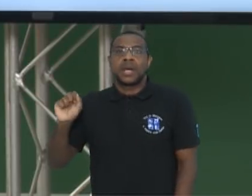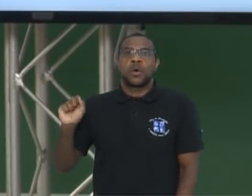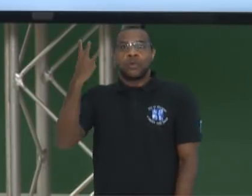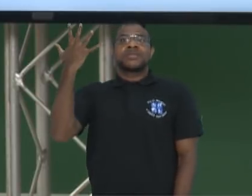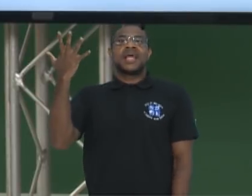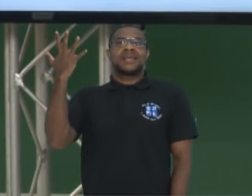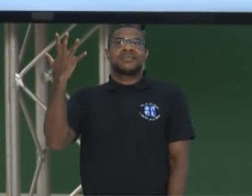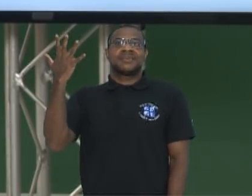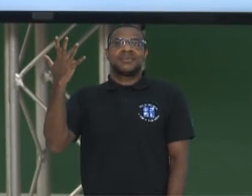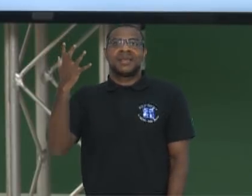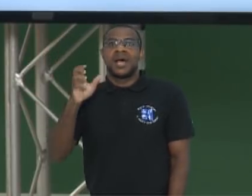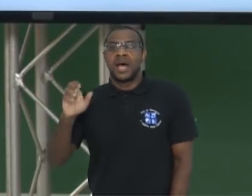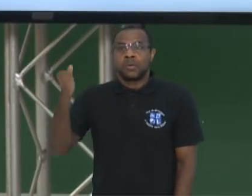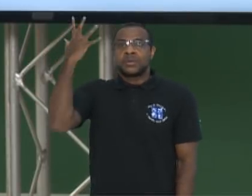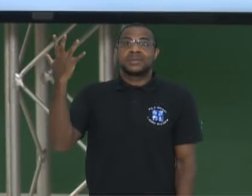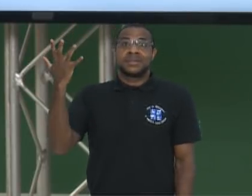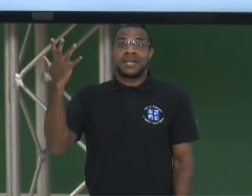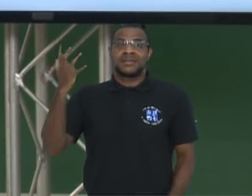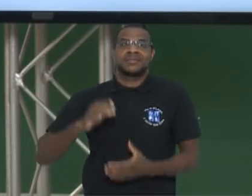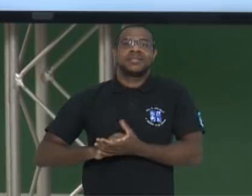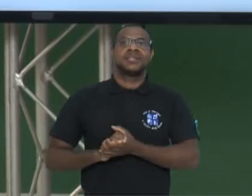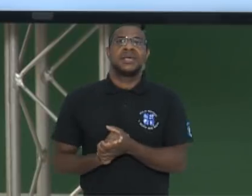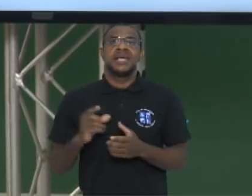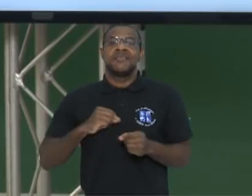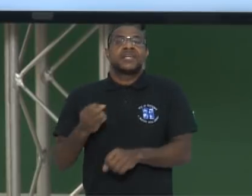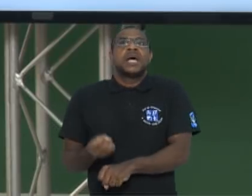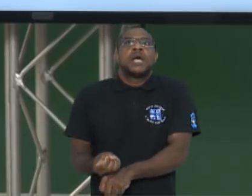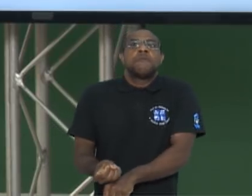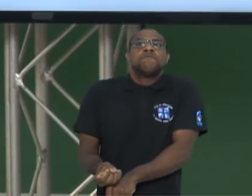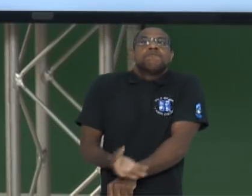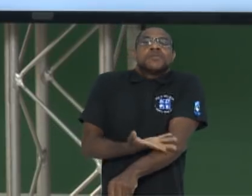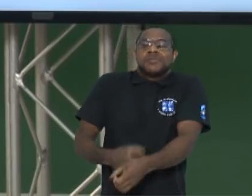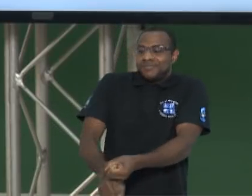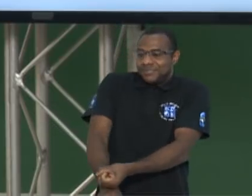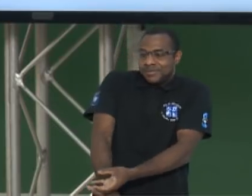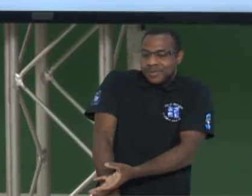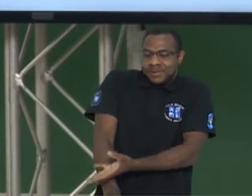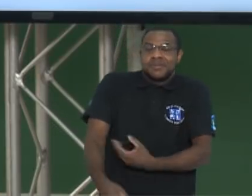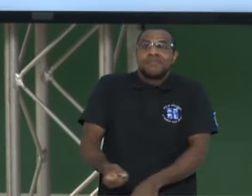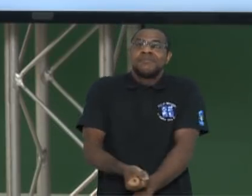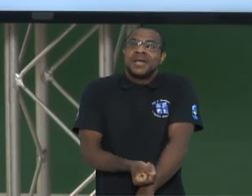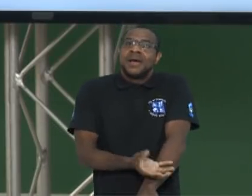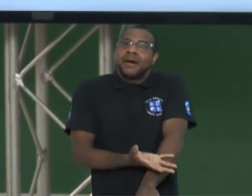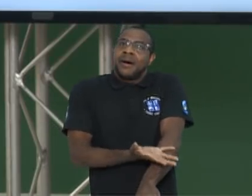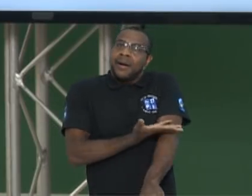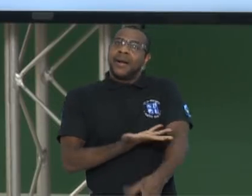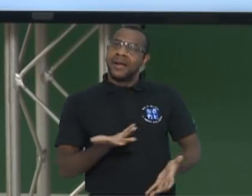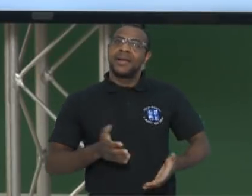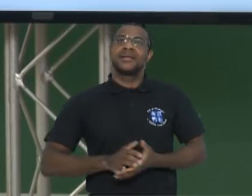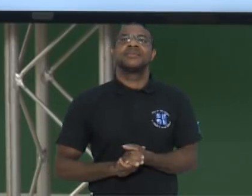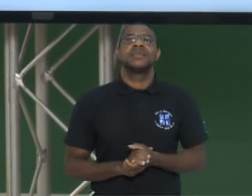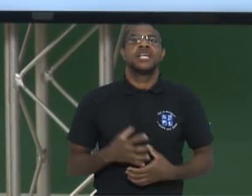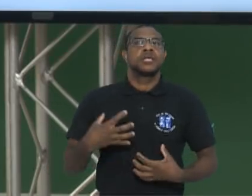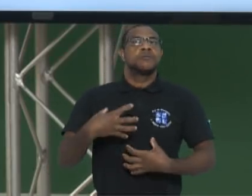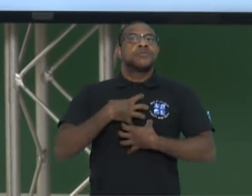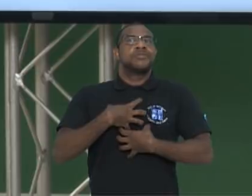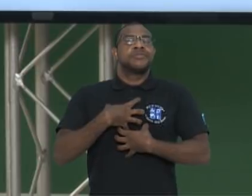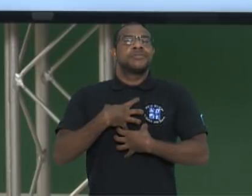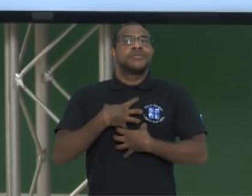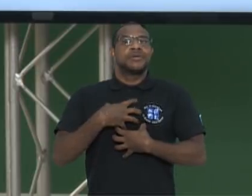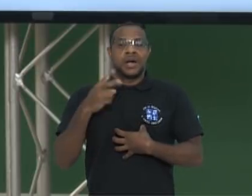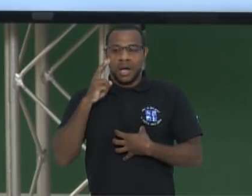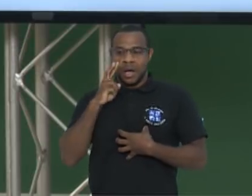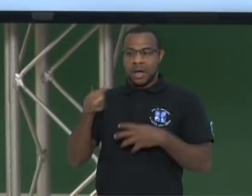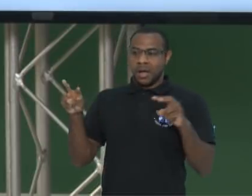e de repente algo acontece e a deixa super emocionada, né, mexe de alguma forma ali com as suas impressões